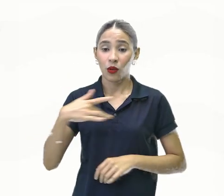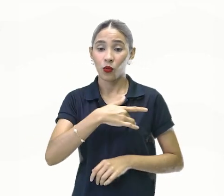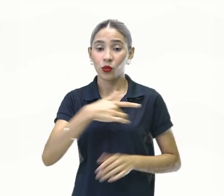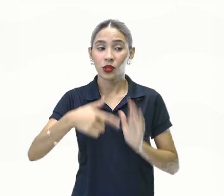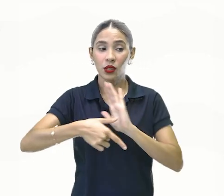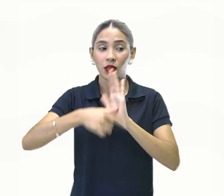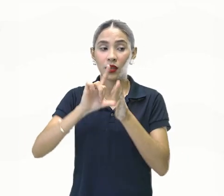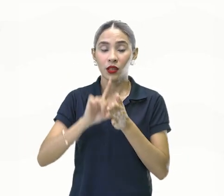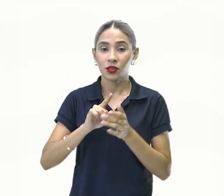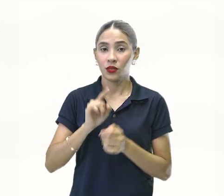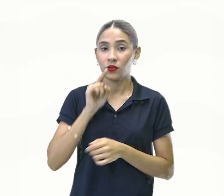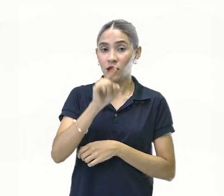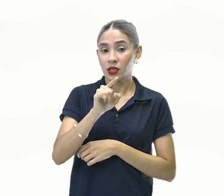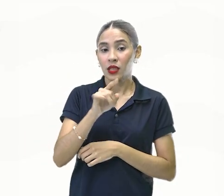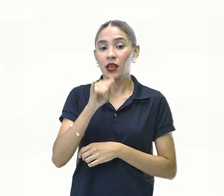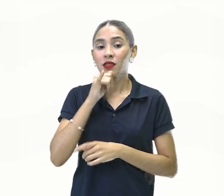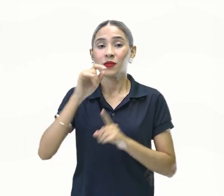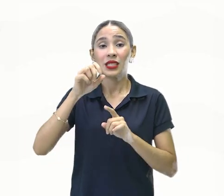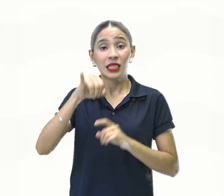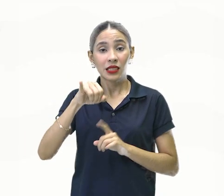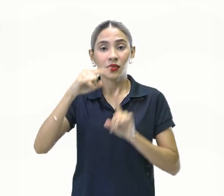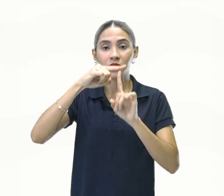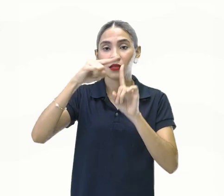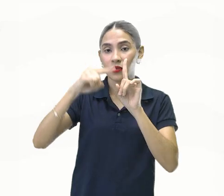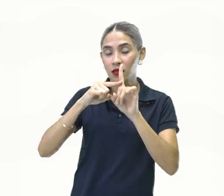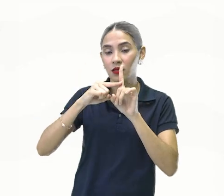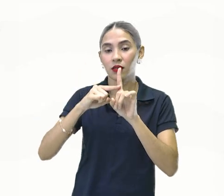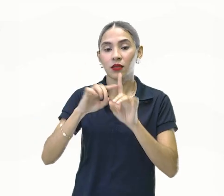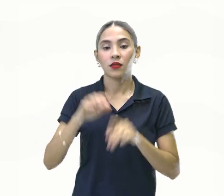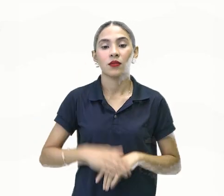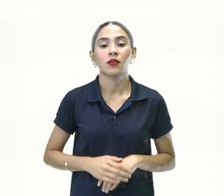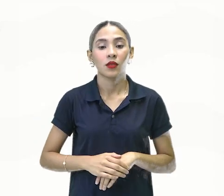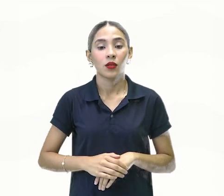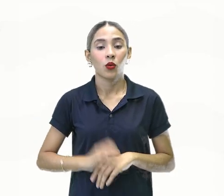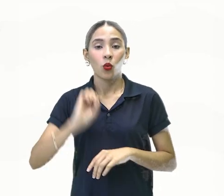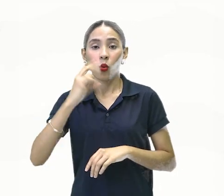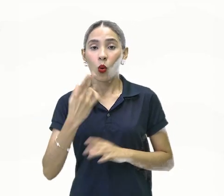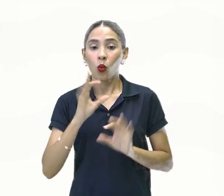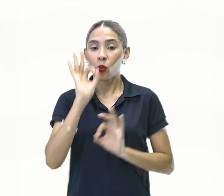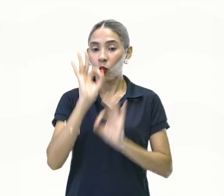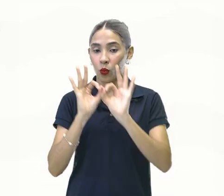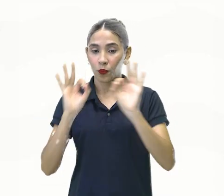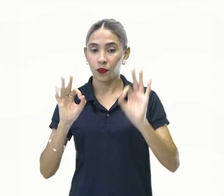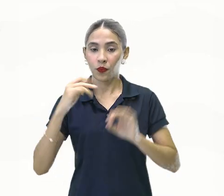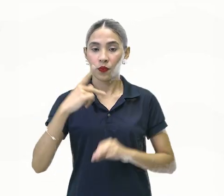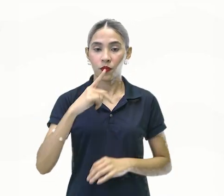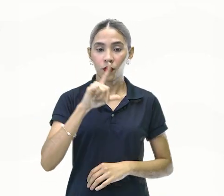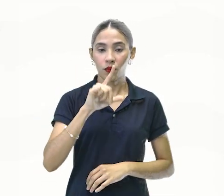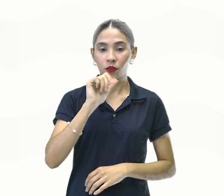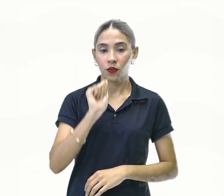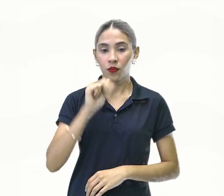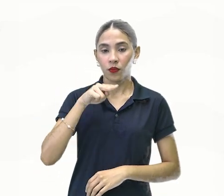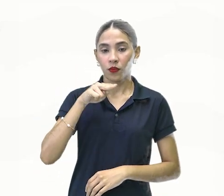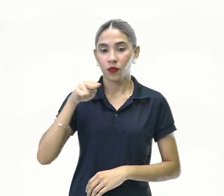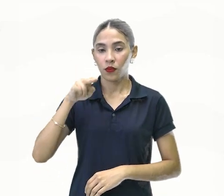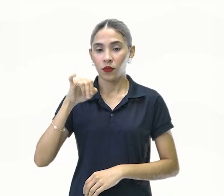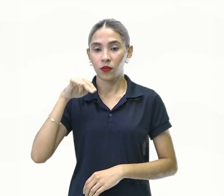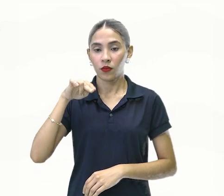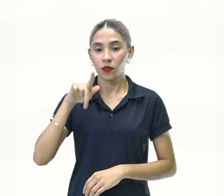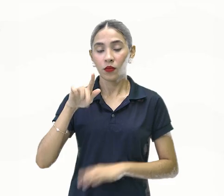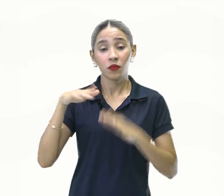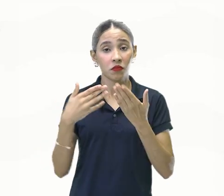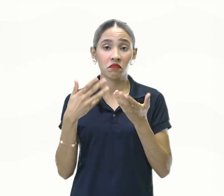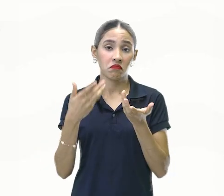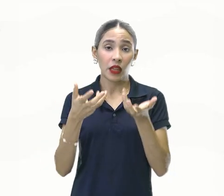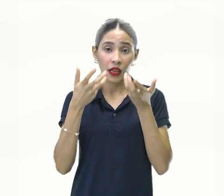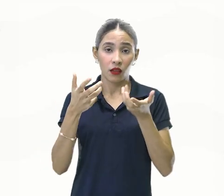você, se você está grávida, né, planejando, planning to become pregnant, planejando,